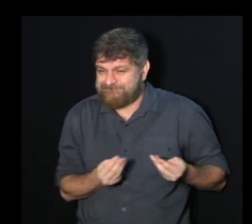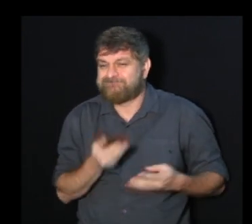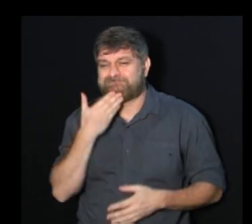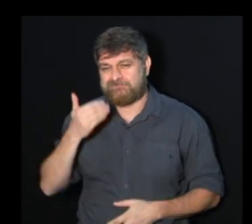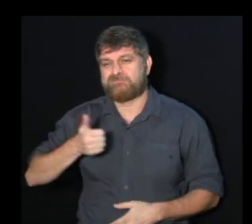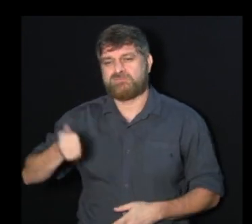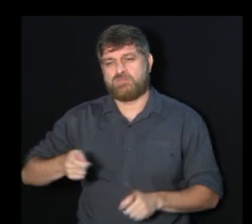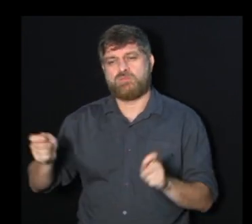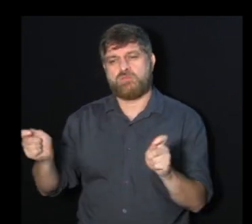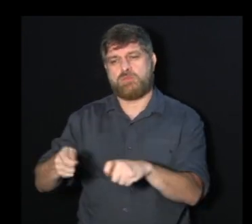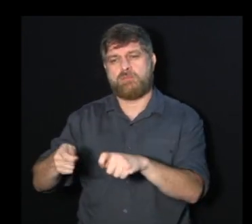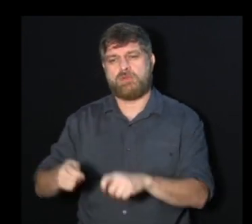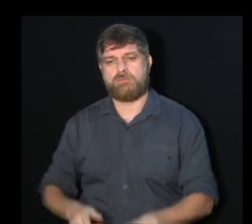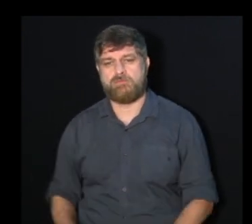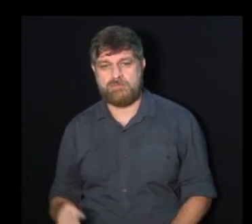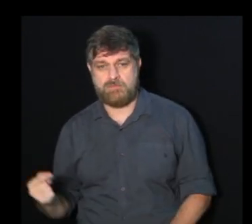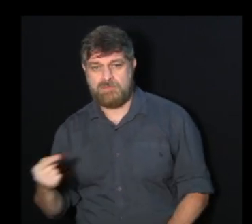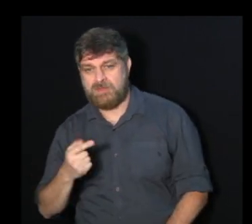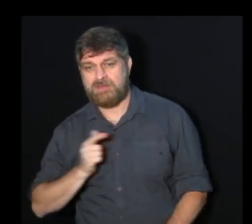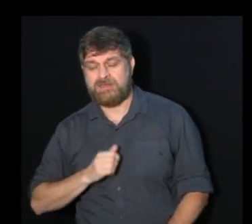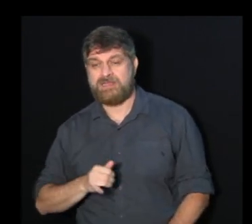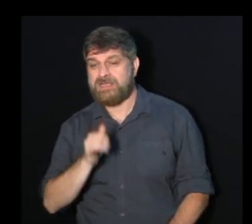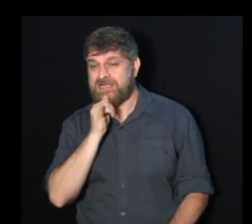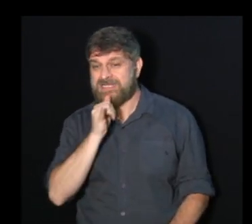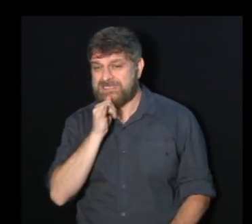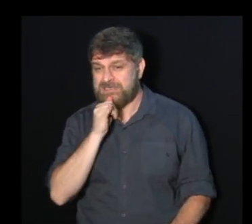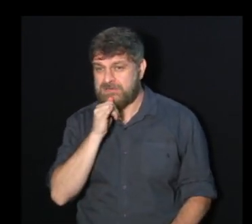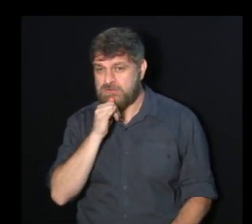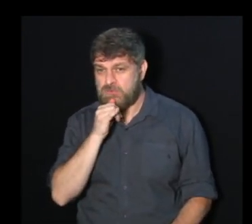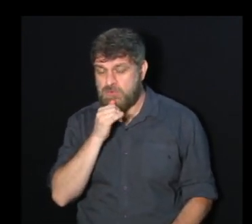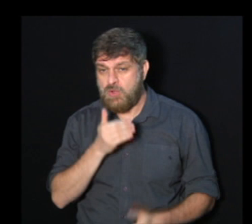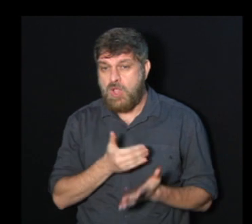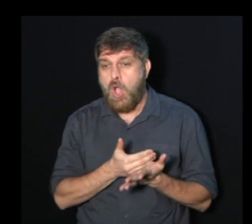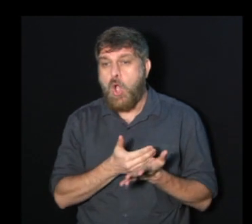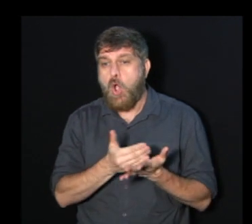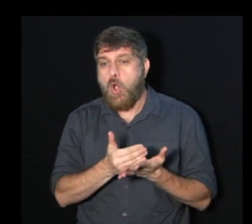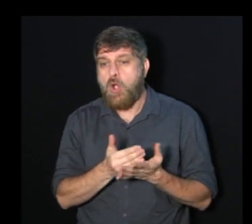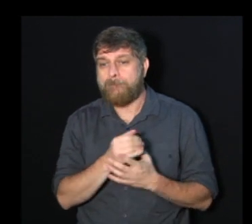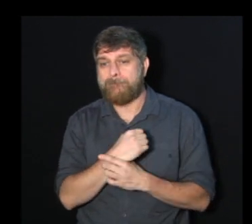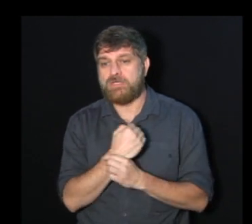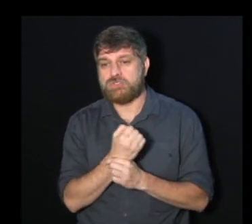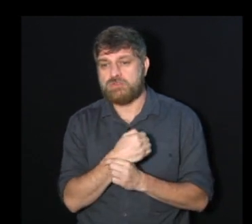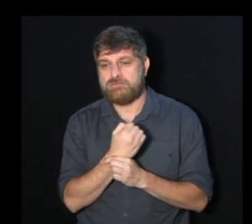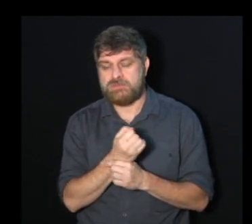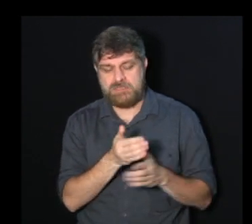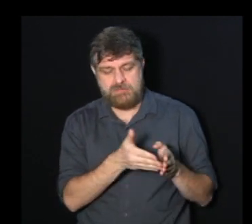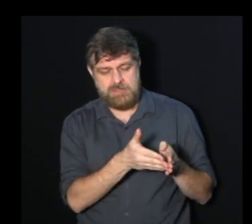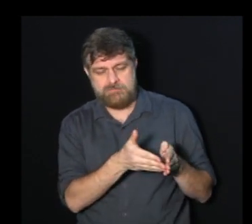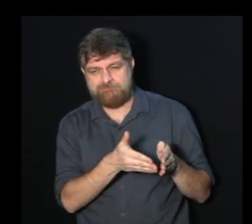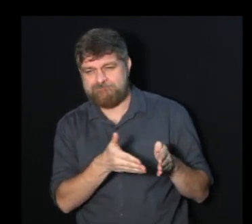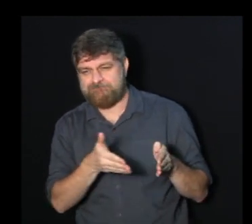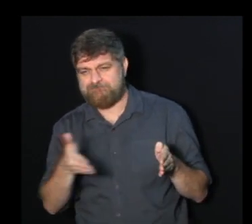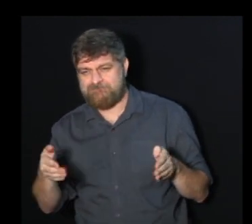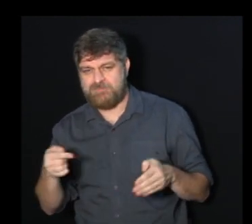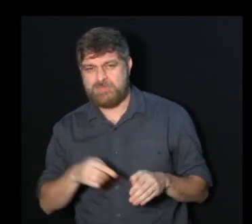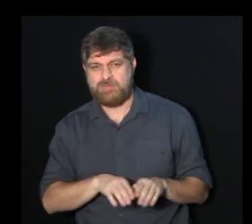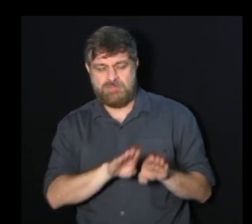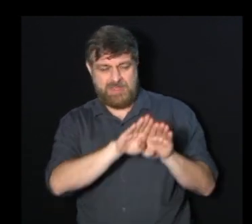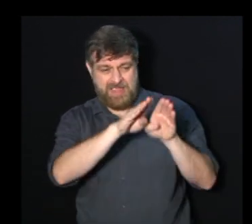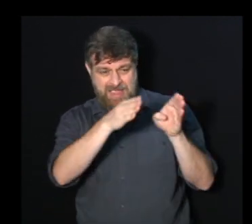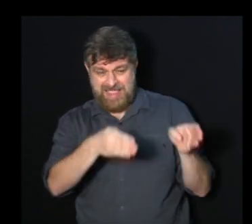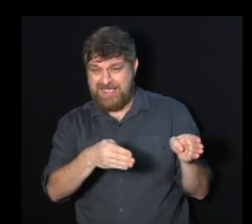Né? Então, aqui estão alguns exemplos de quando começou a fisioterapia. Por exemplo, forno de